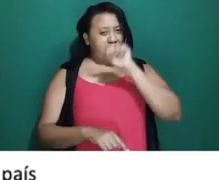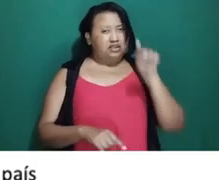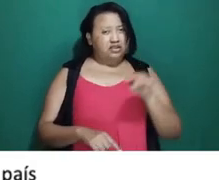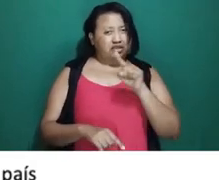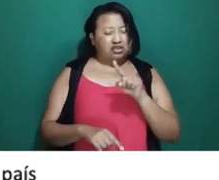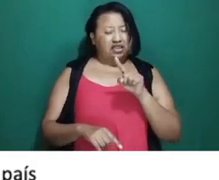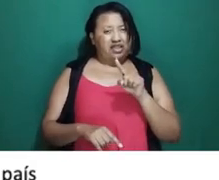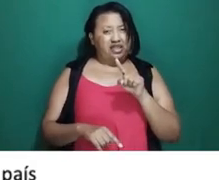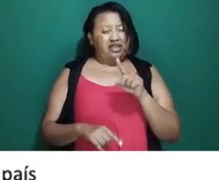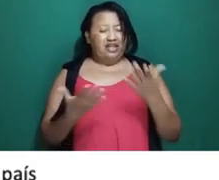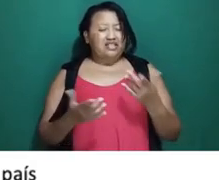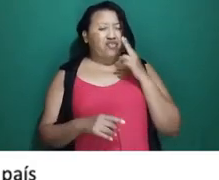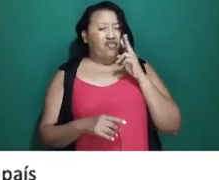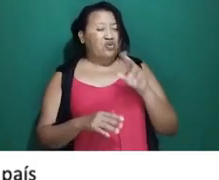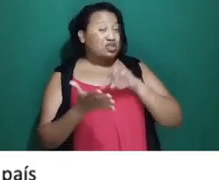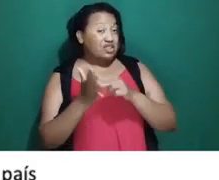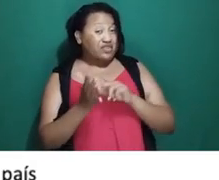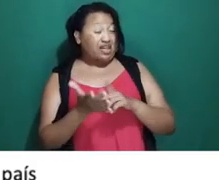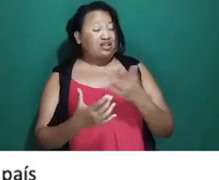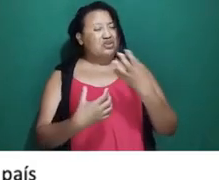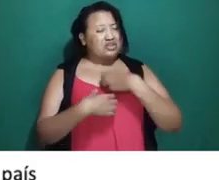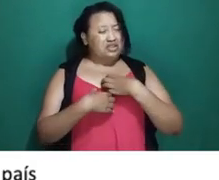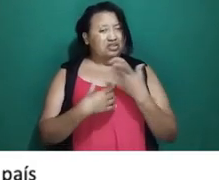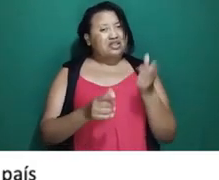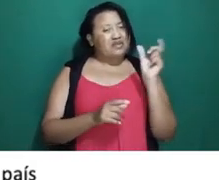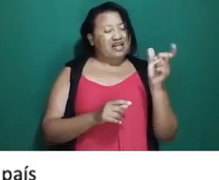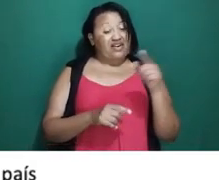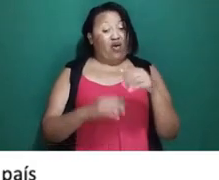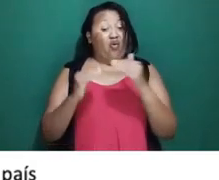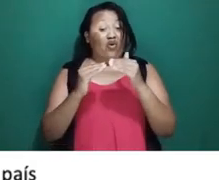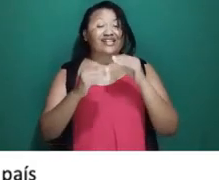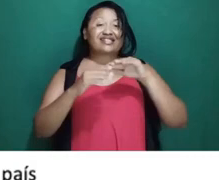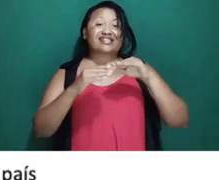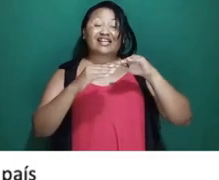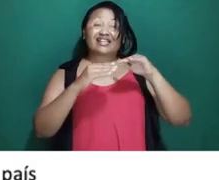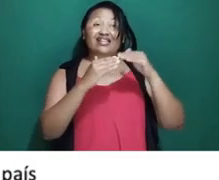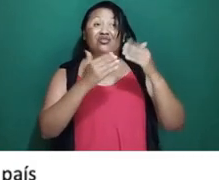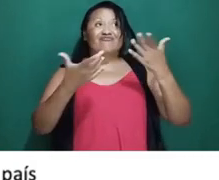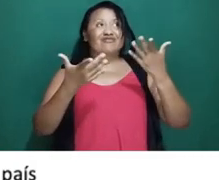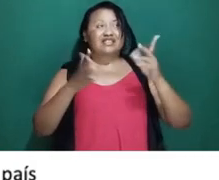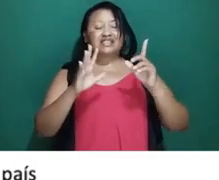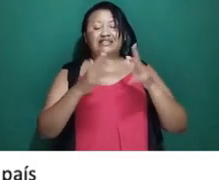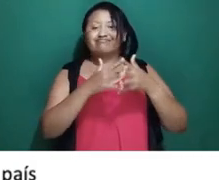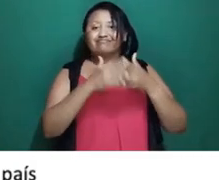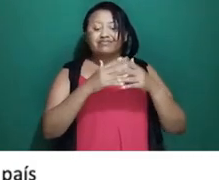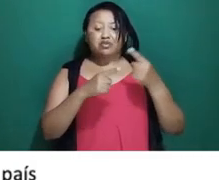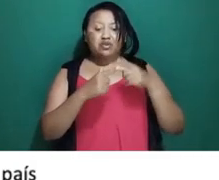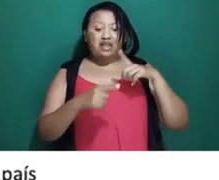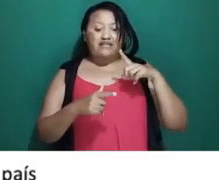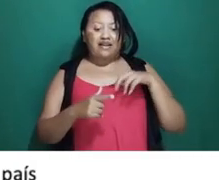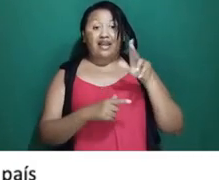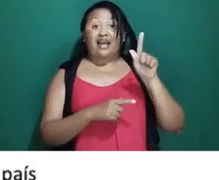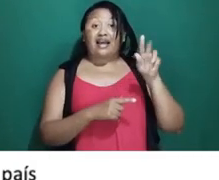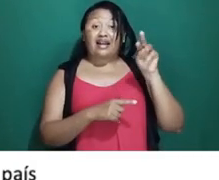o sentido literal das palavras a concordância que está sendo quebrada porque a gente tem Gramado né que é um substantivo